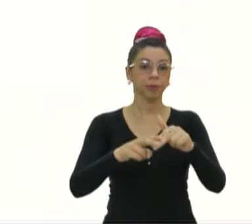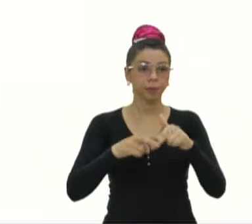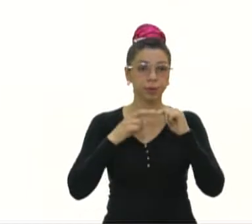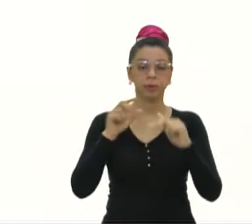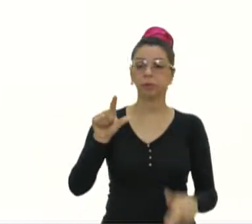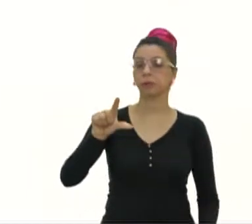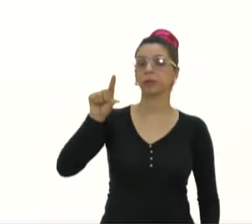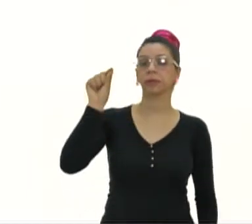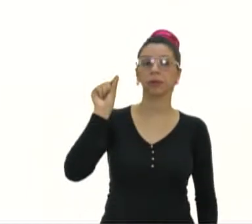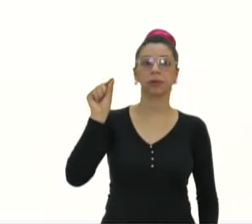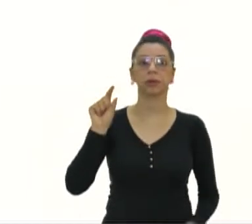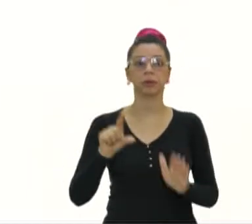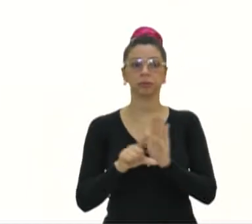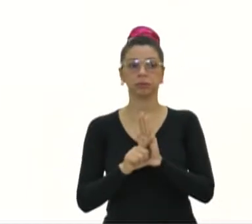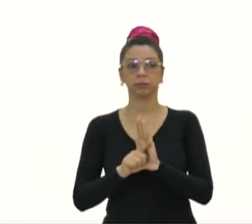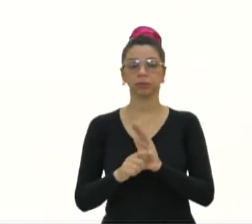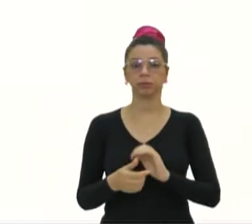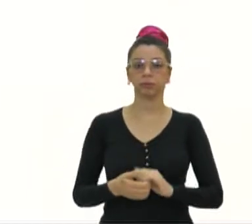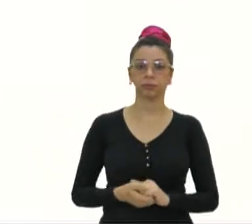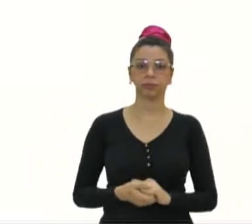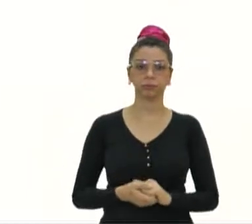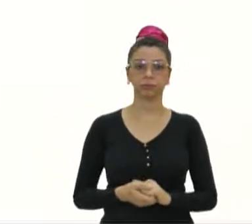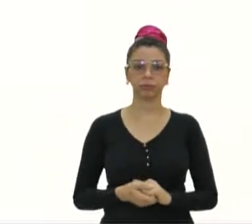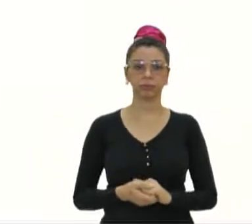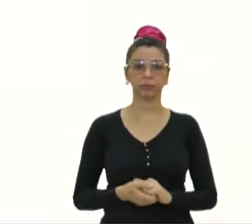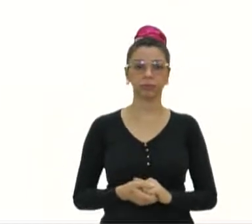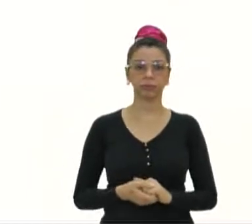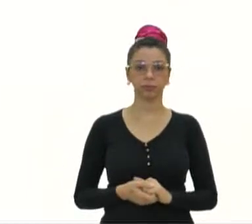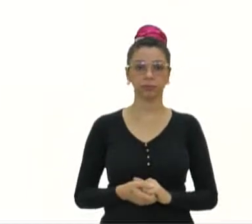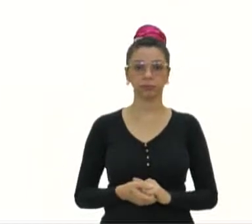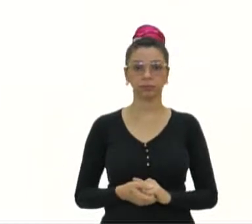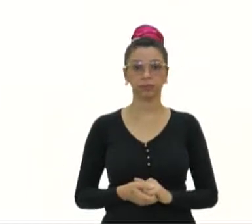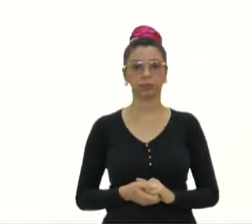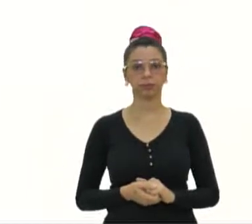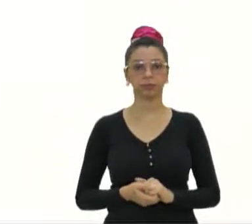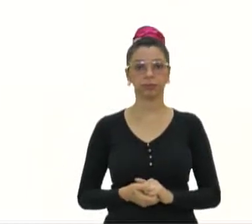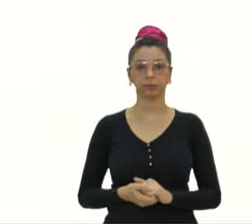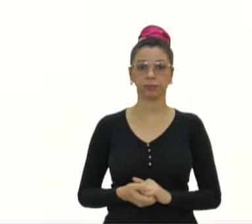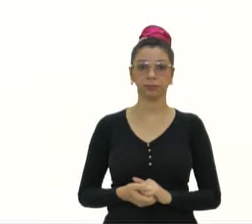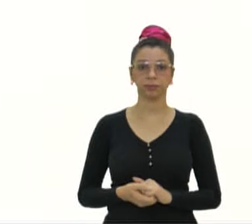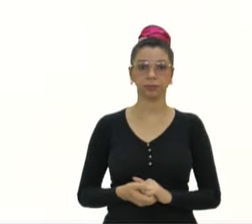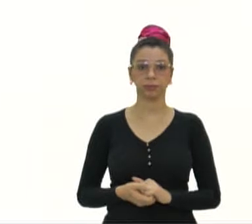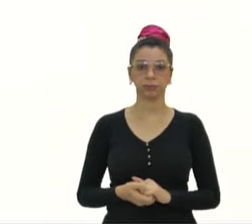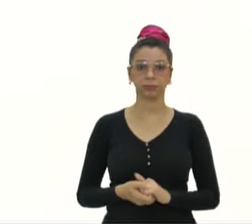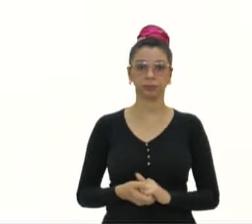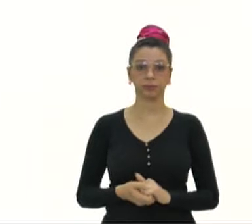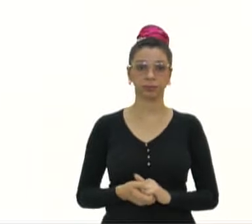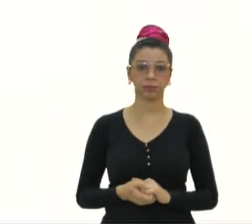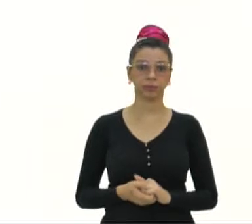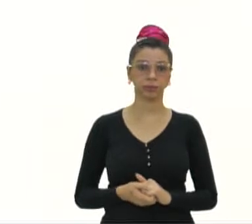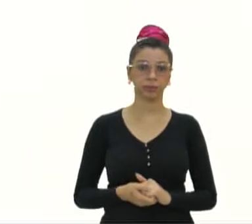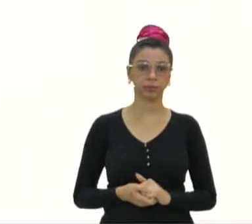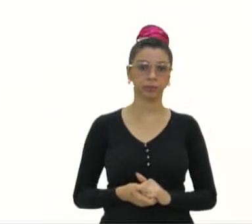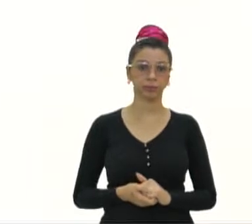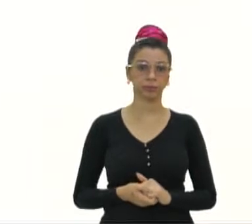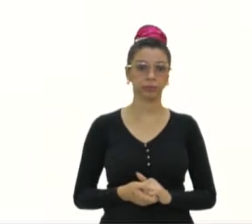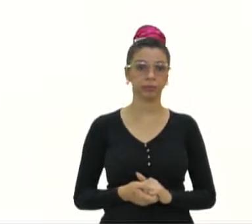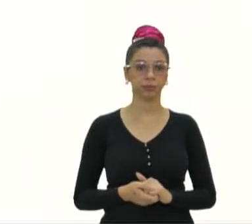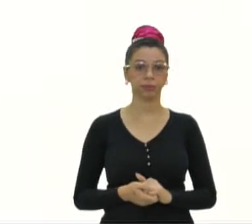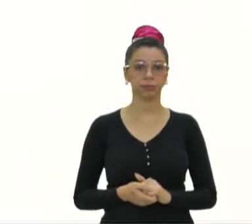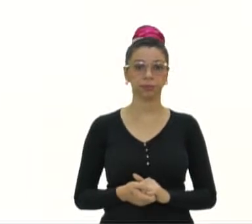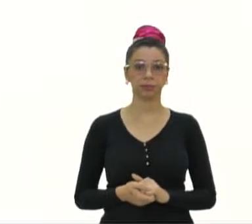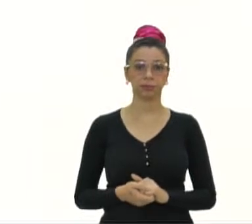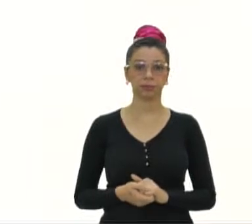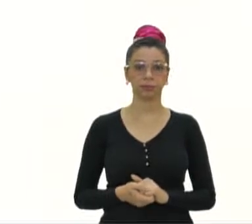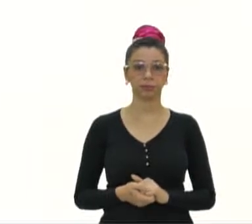congelei. Na letra B, the snow goons were sleeping. It's true. I had to get them while they